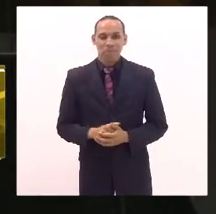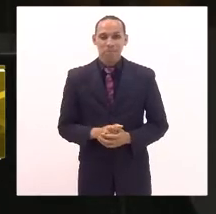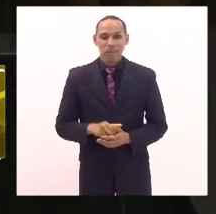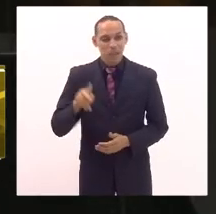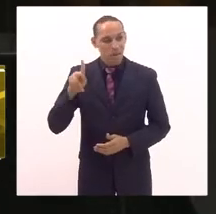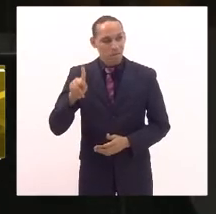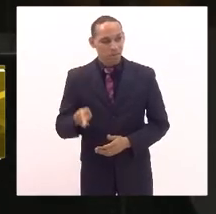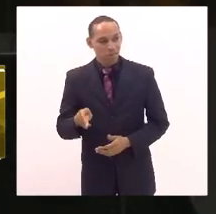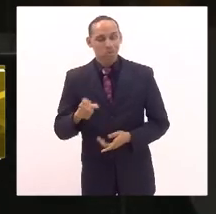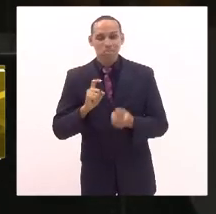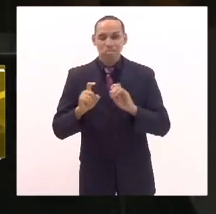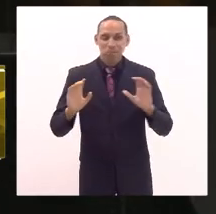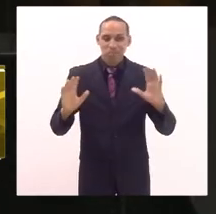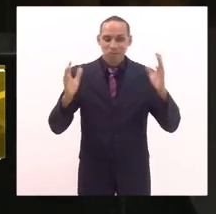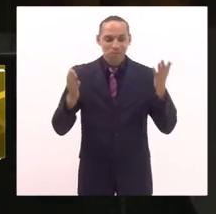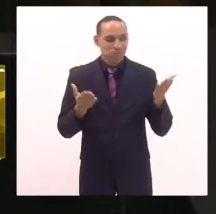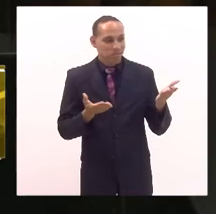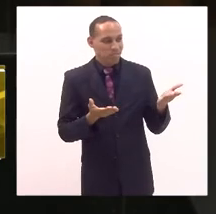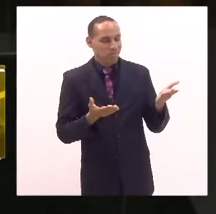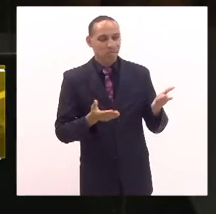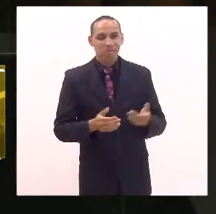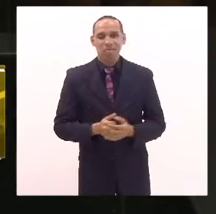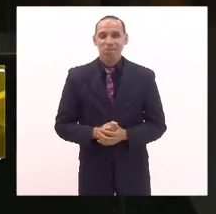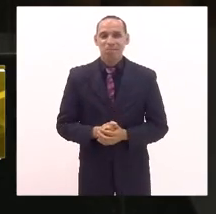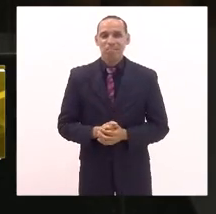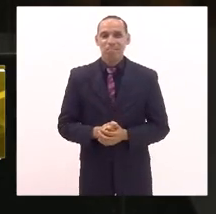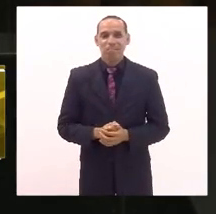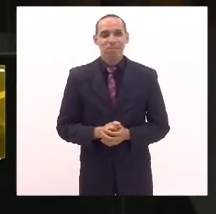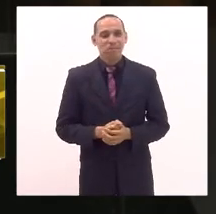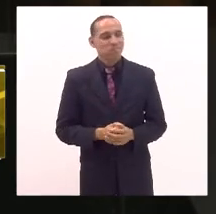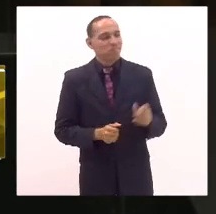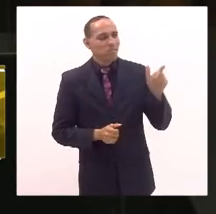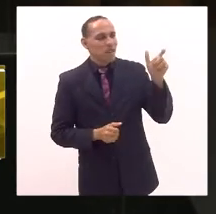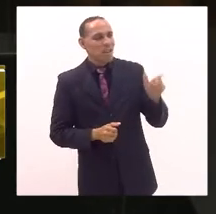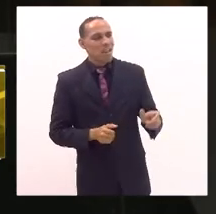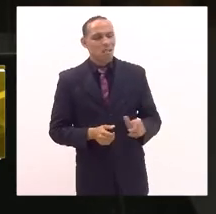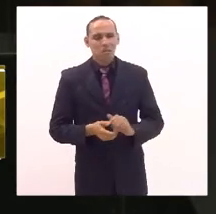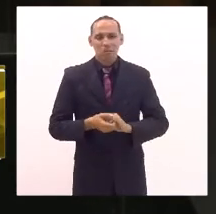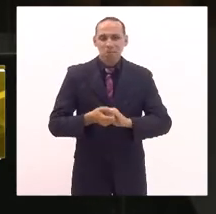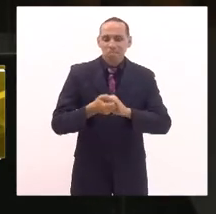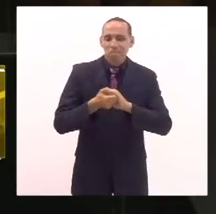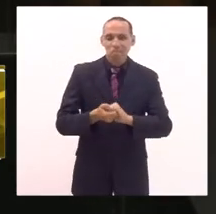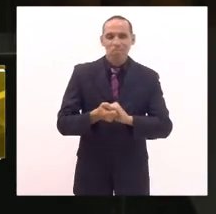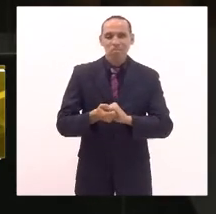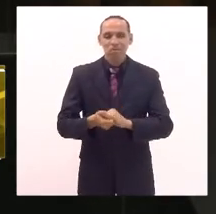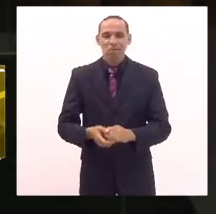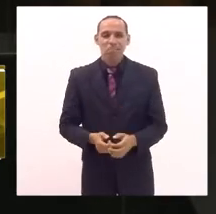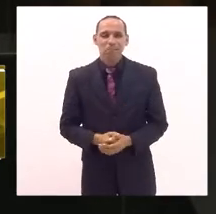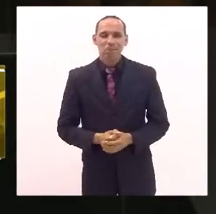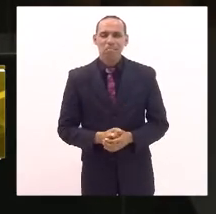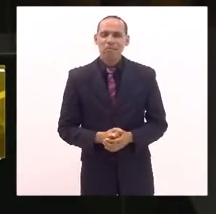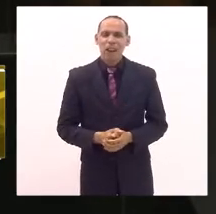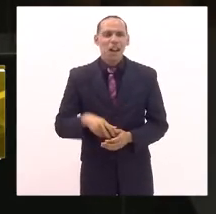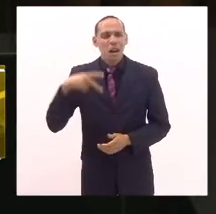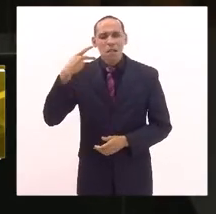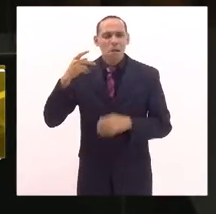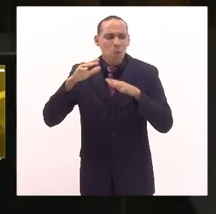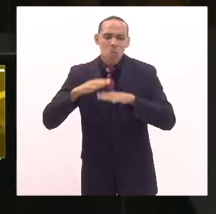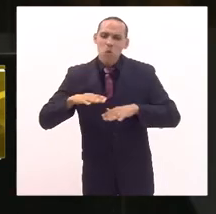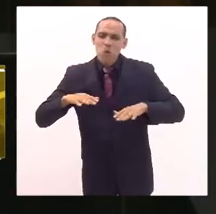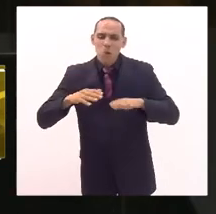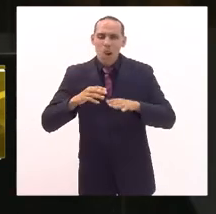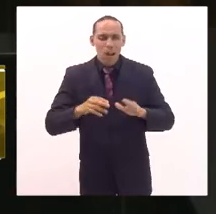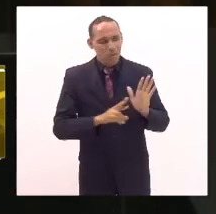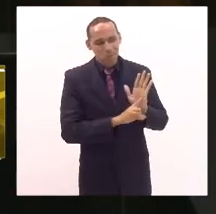presidente dessa sessão solene, na figura de quem eu cumprimento todos os parlamentares desta